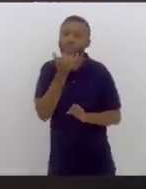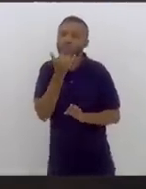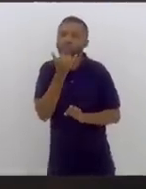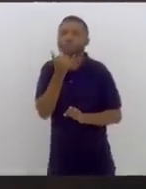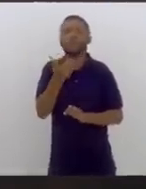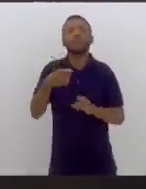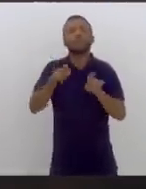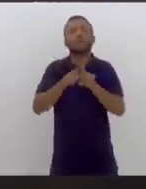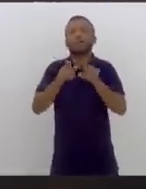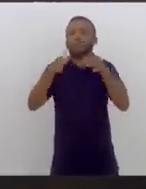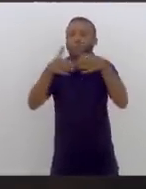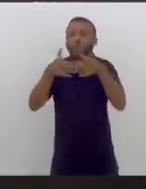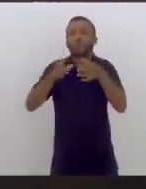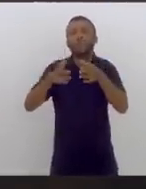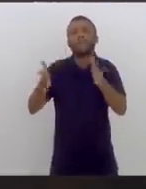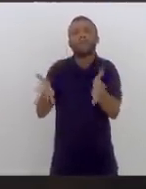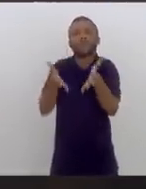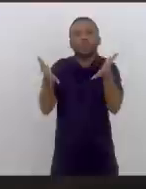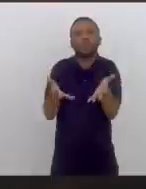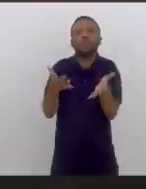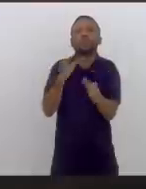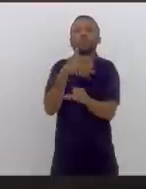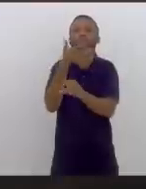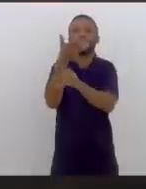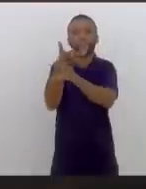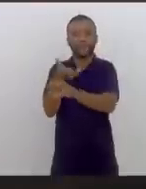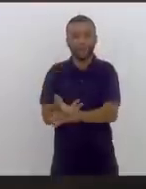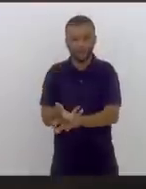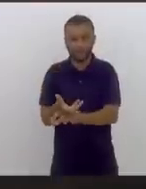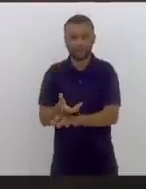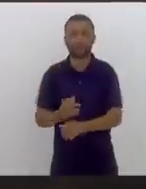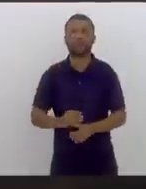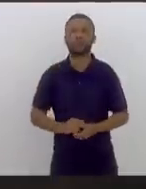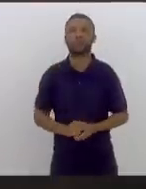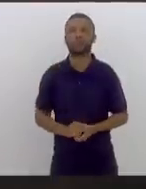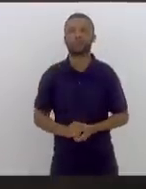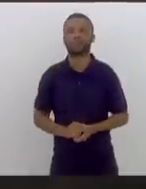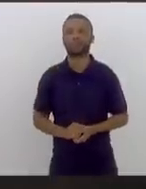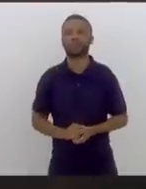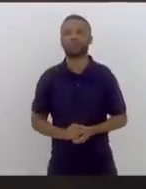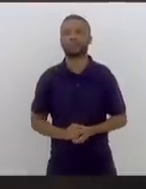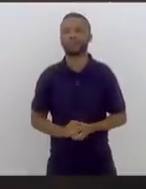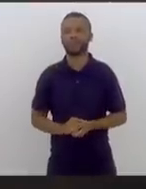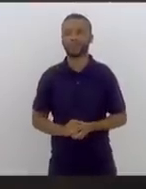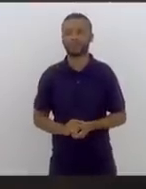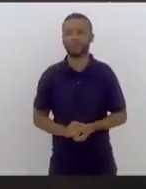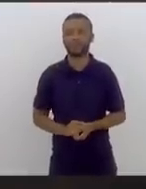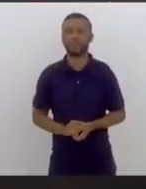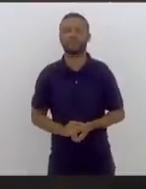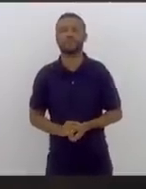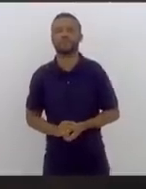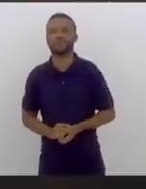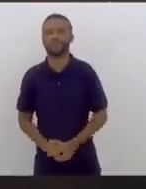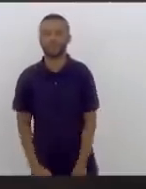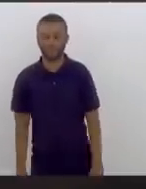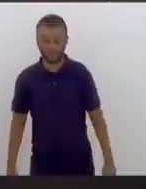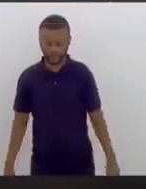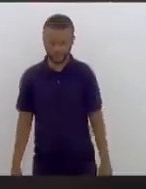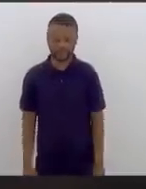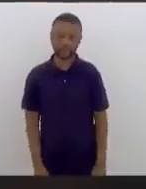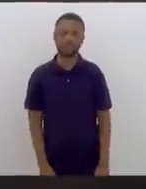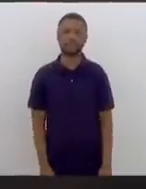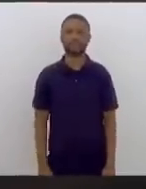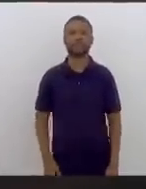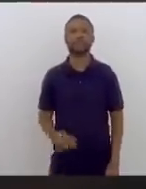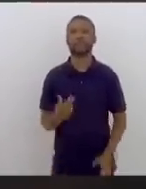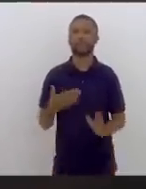comissão de promoção de praças compostos só para oficiais entendeu isso é um absurdo entendeu o que que a gente está